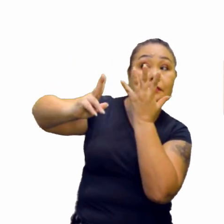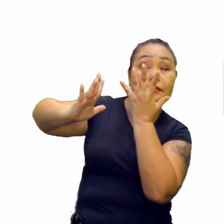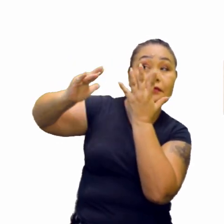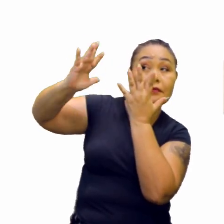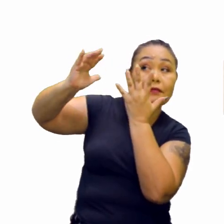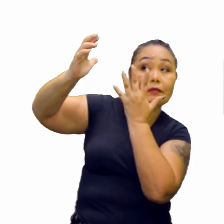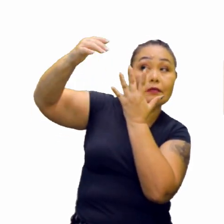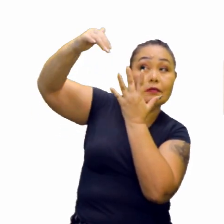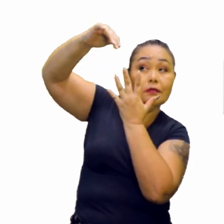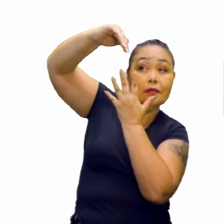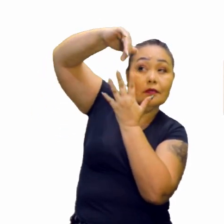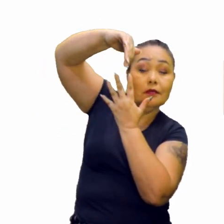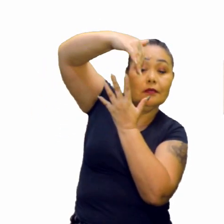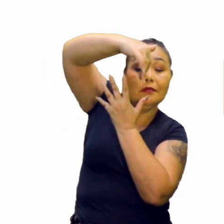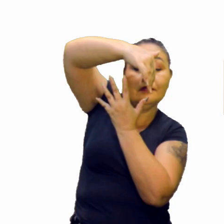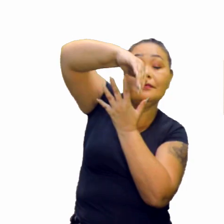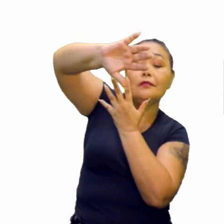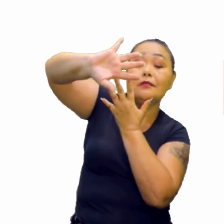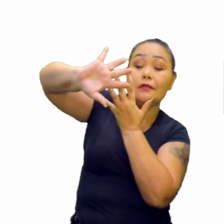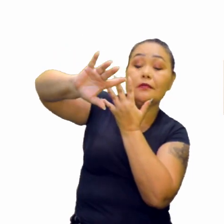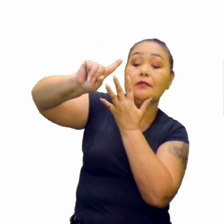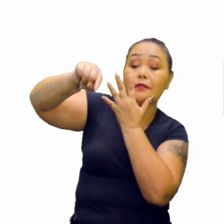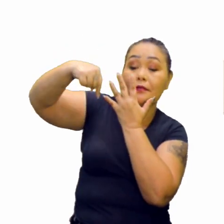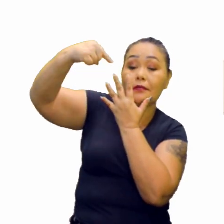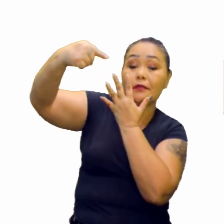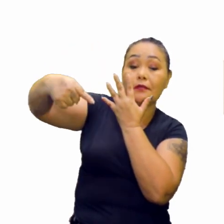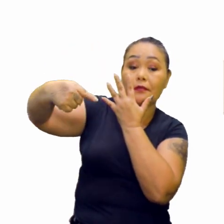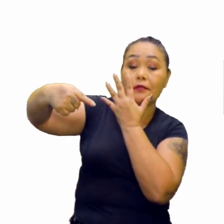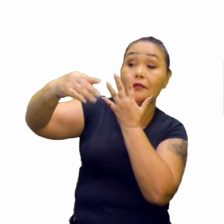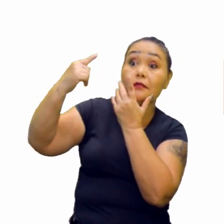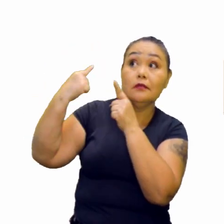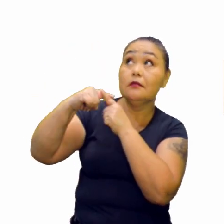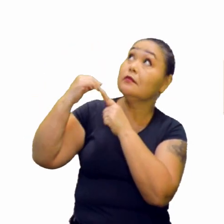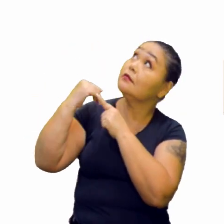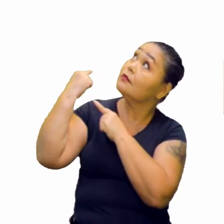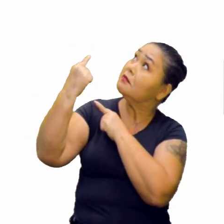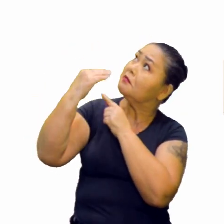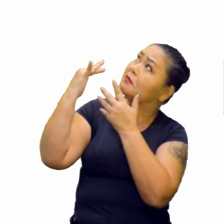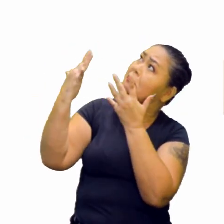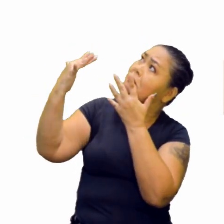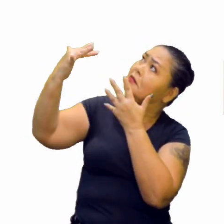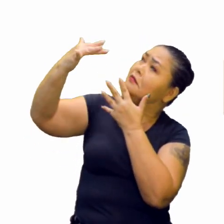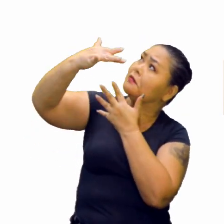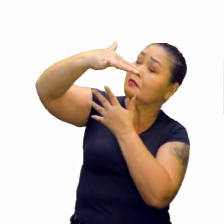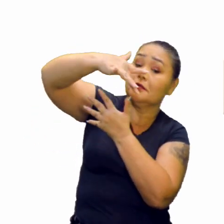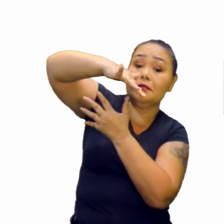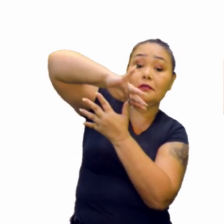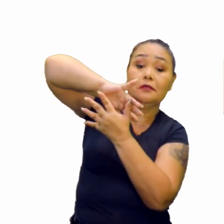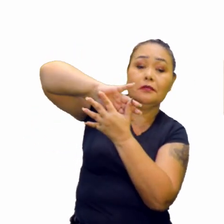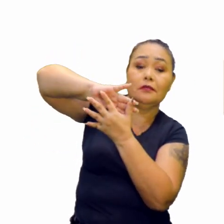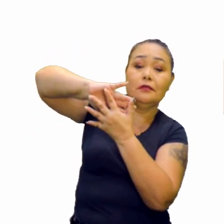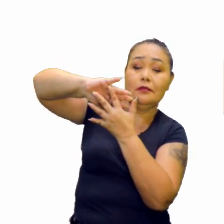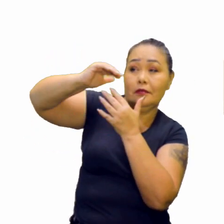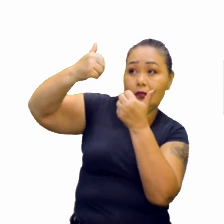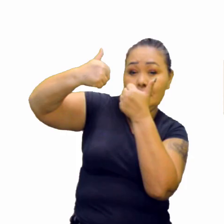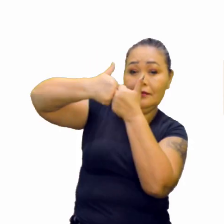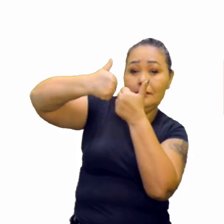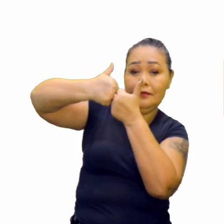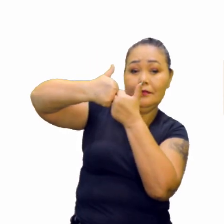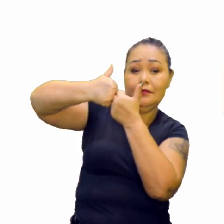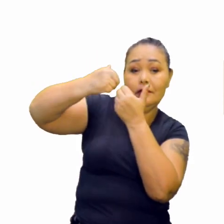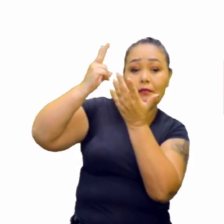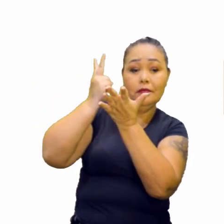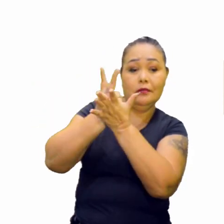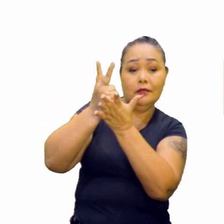arbórea de produção. Por que está alto, professor, a parte vermelha? Porque está mais perto, né? Mas é da mesma altura, tá,